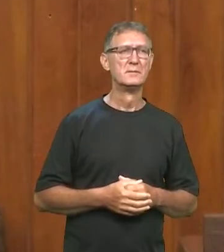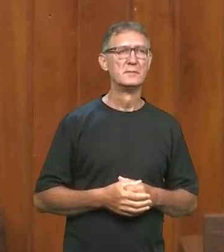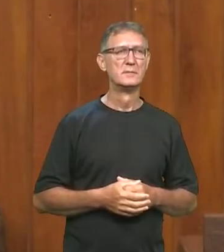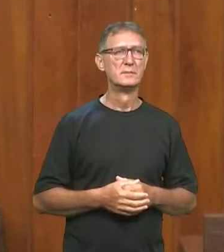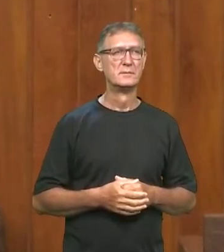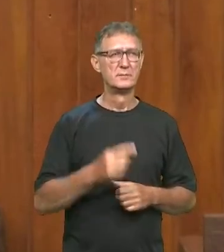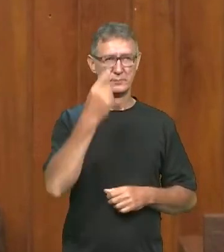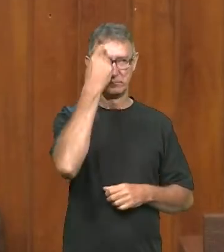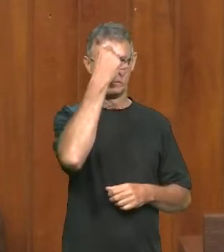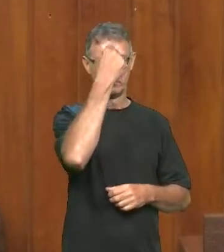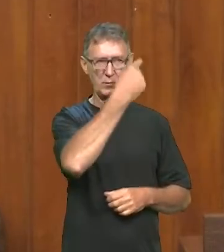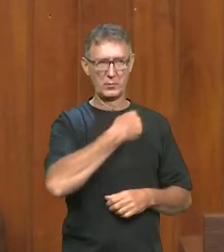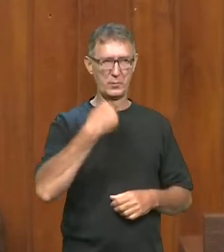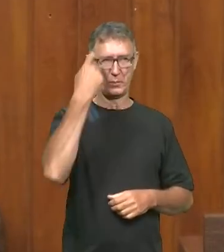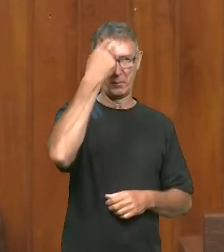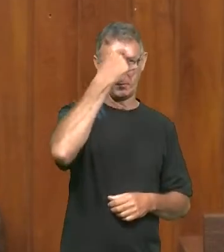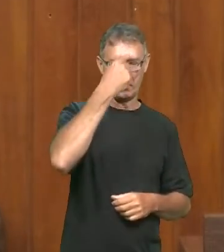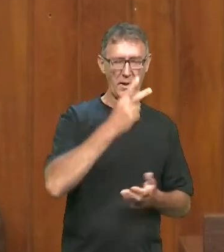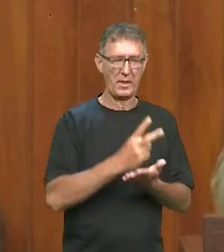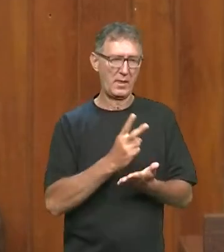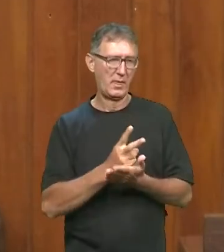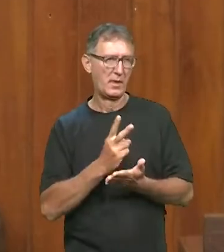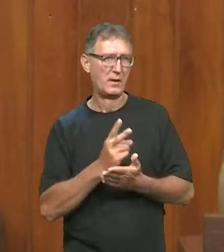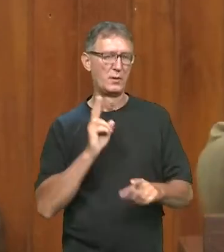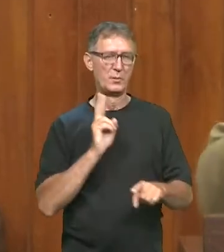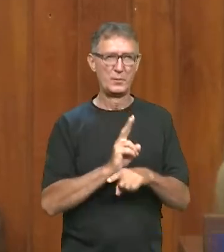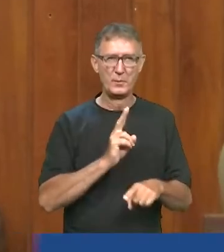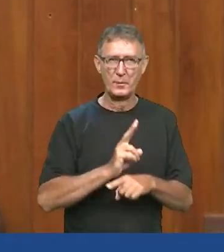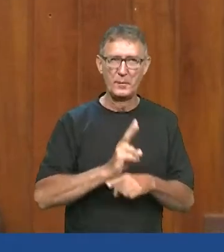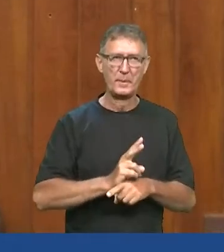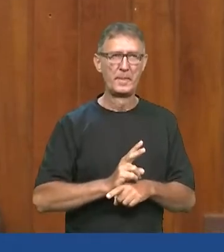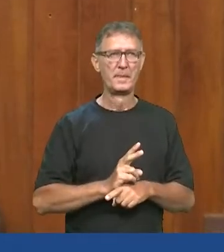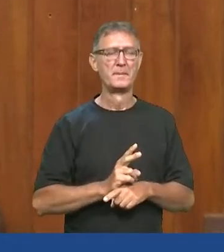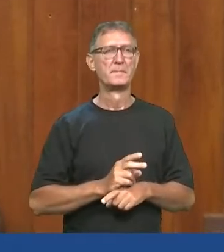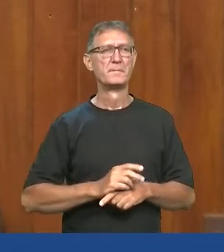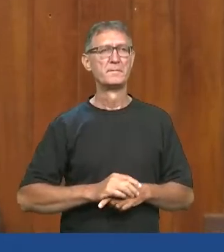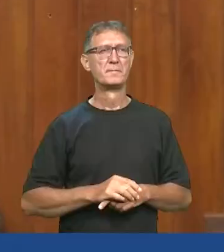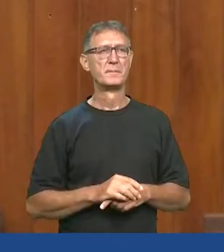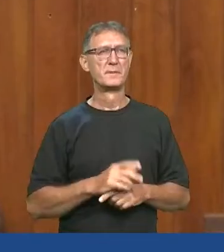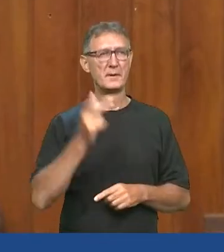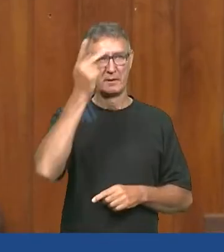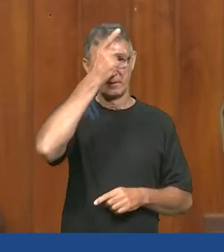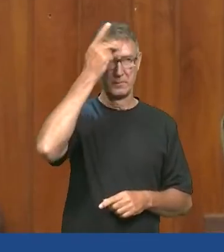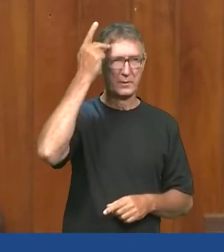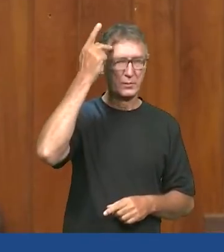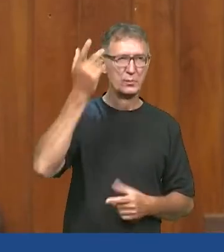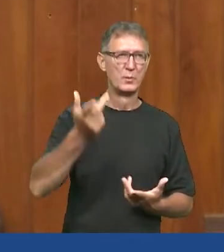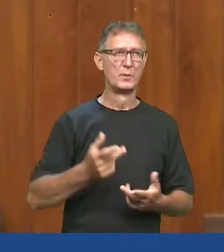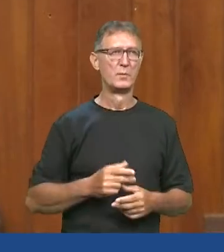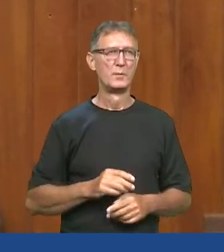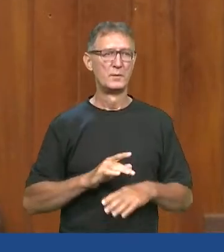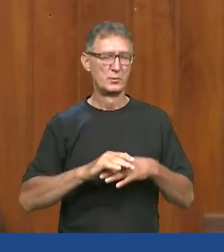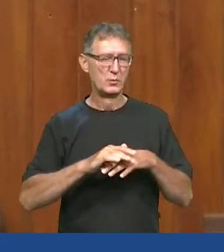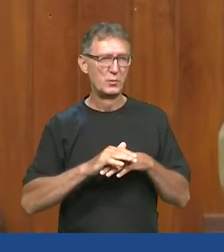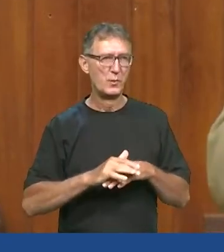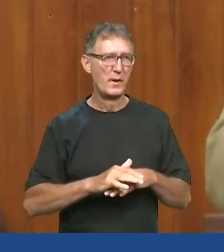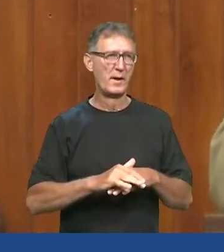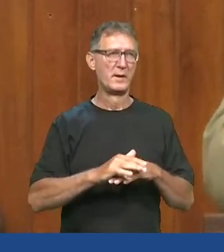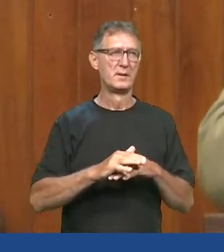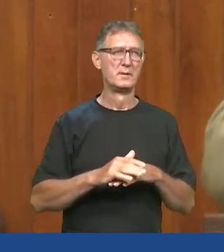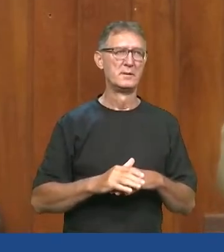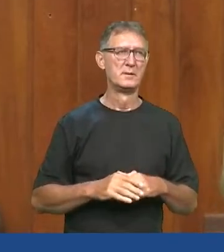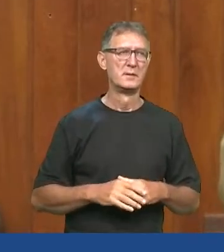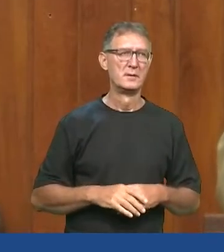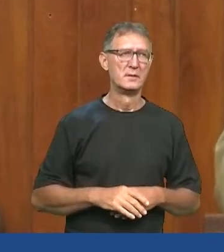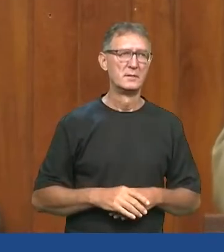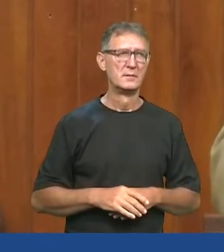10, 12 horas viajando sem parar, cuidando do munícipe, que estão ali com algum tipo de